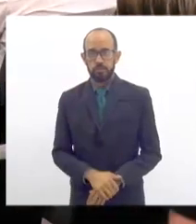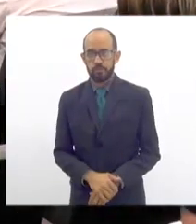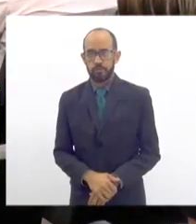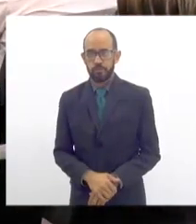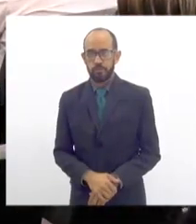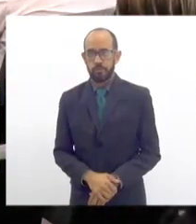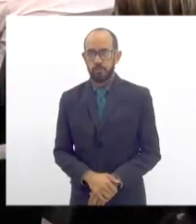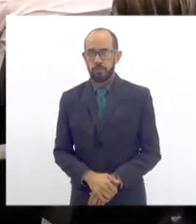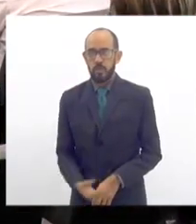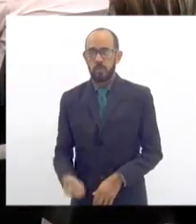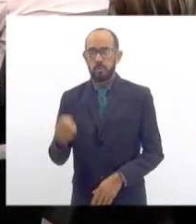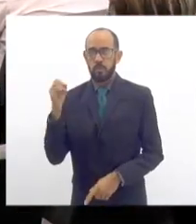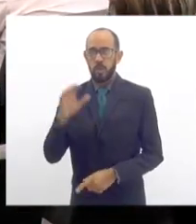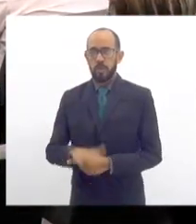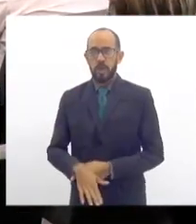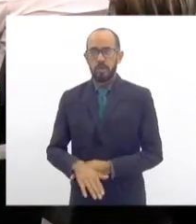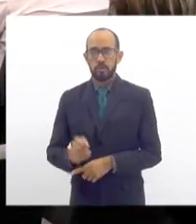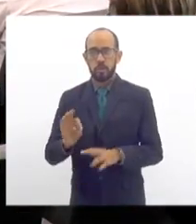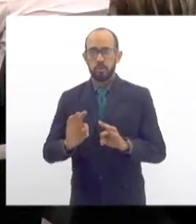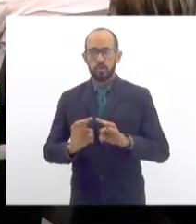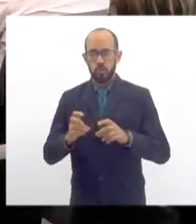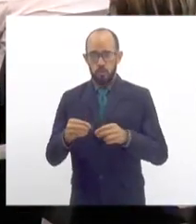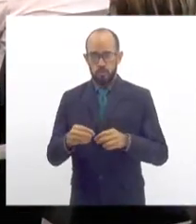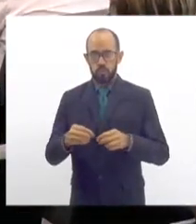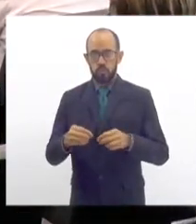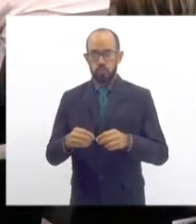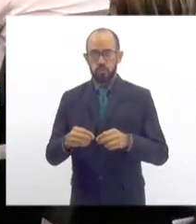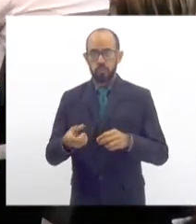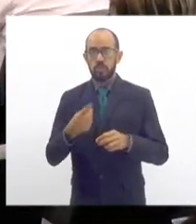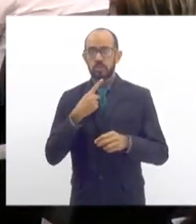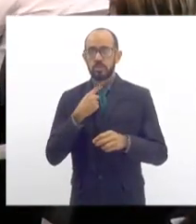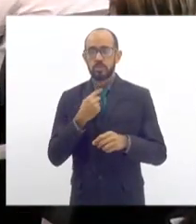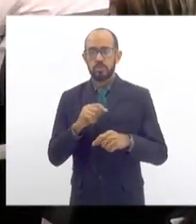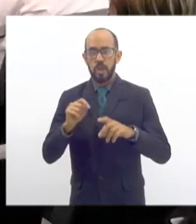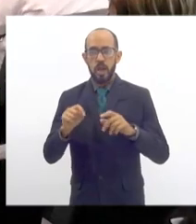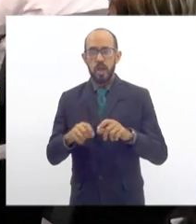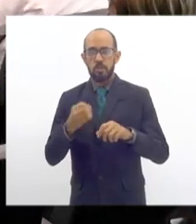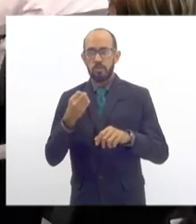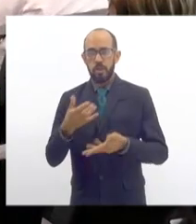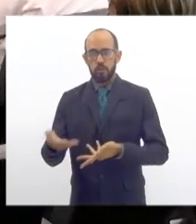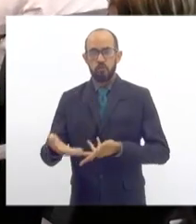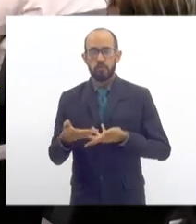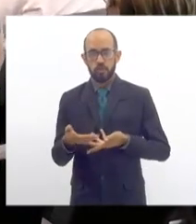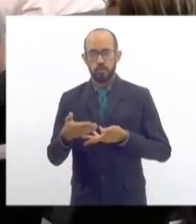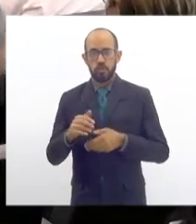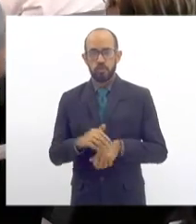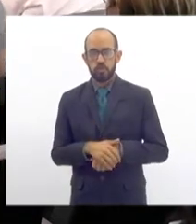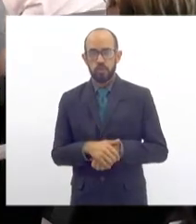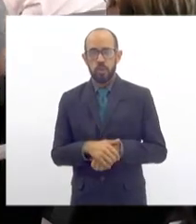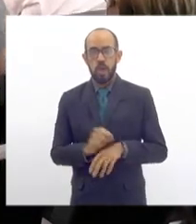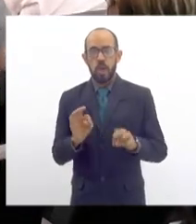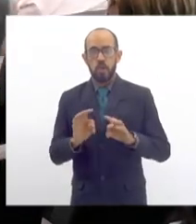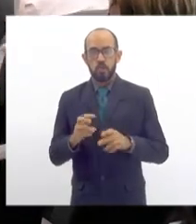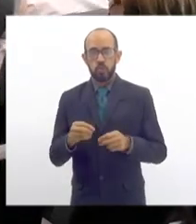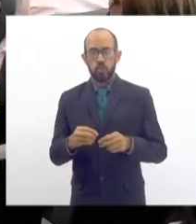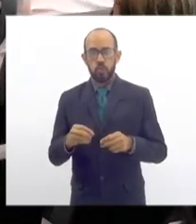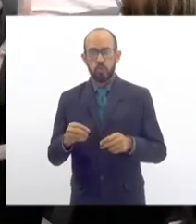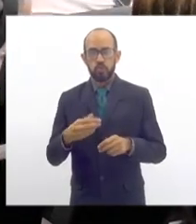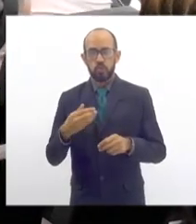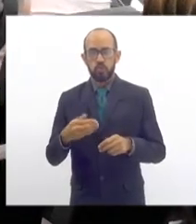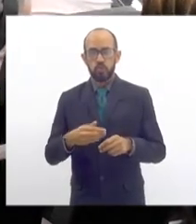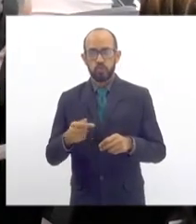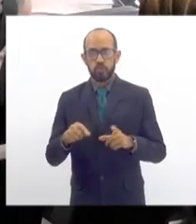Bem, boa tarde a todos e a todas. Desejar boas-vindas aos colegas servidores